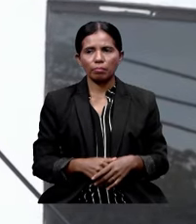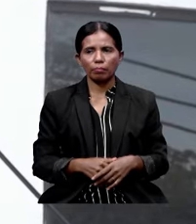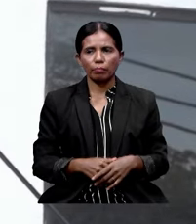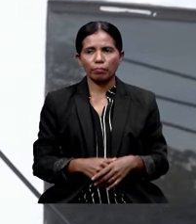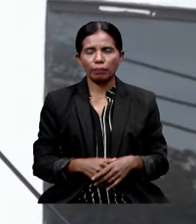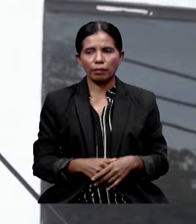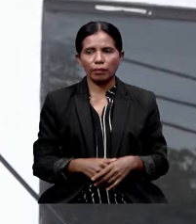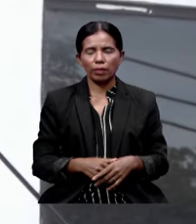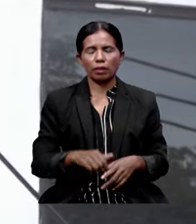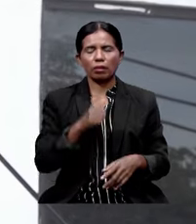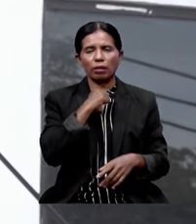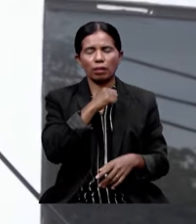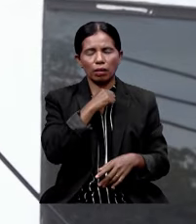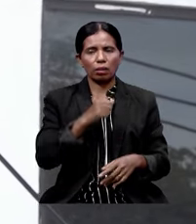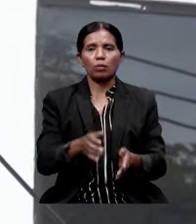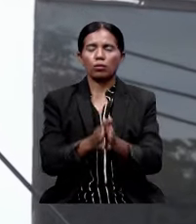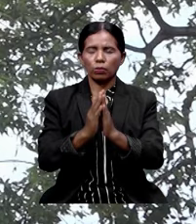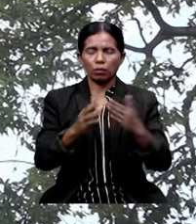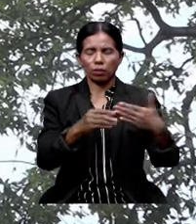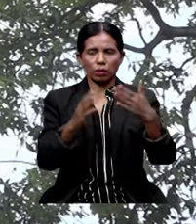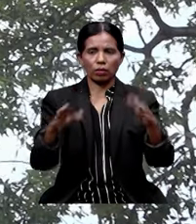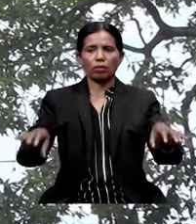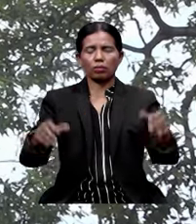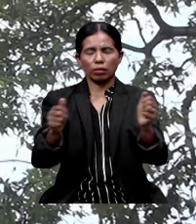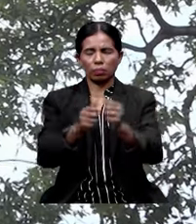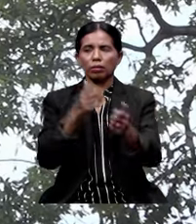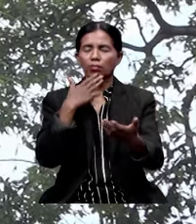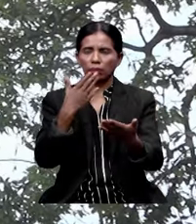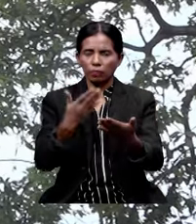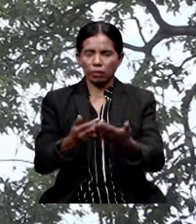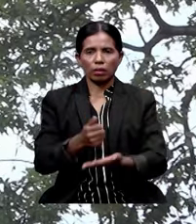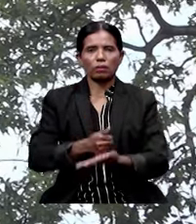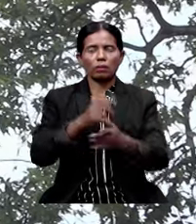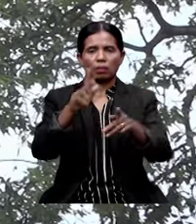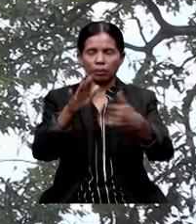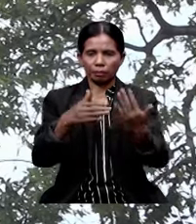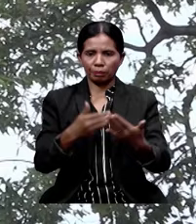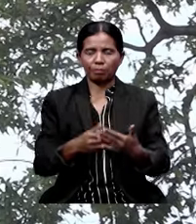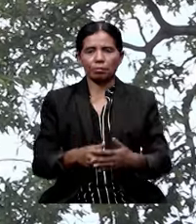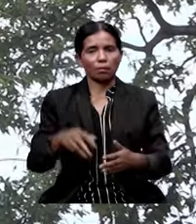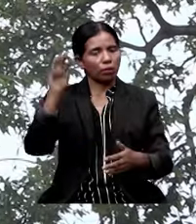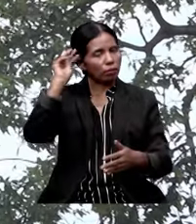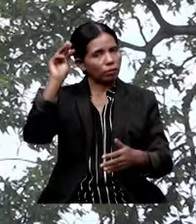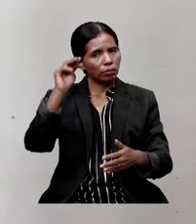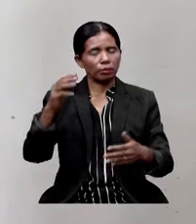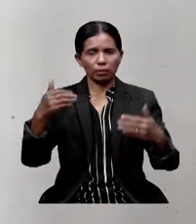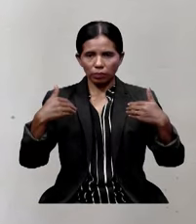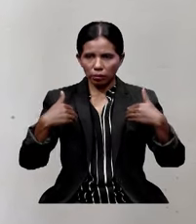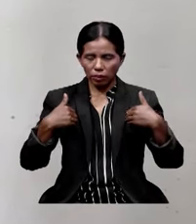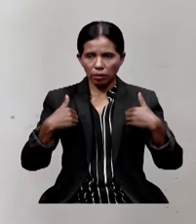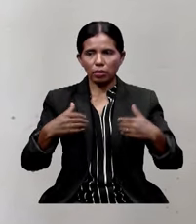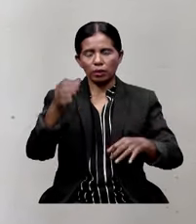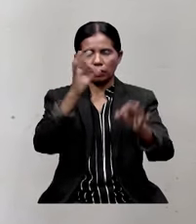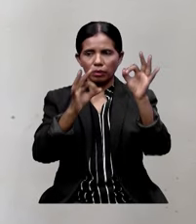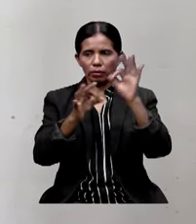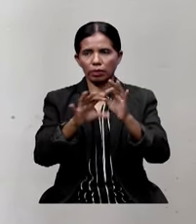amu angelu salsinya husuba ukuna insira atu servisu profesional ho di servi povu kada ministeru ser nebe mak iha ona konfia ona